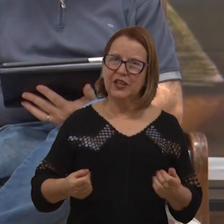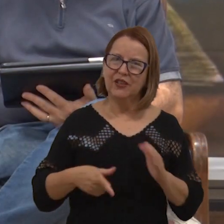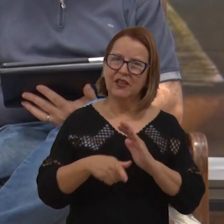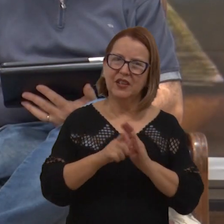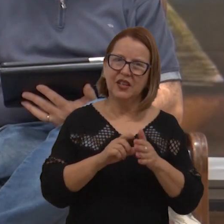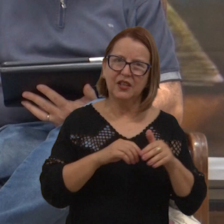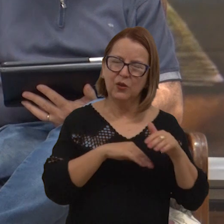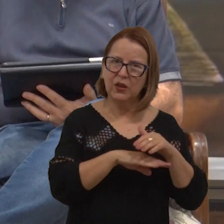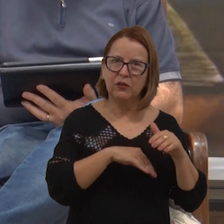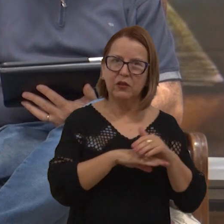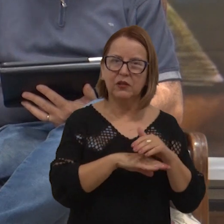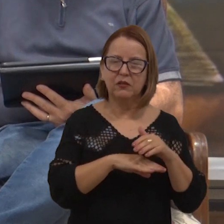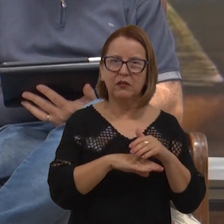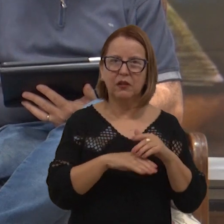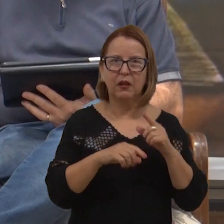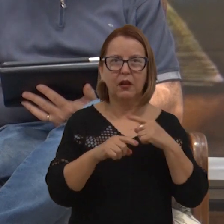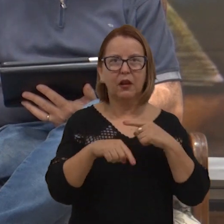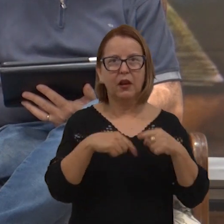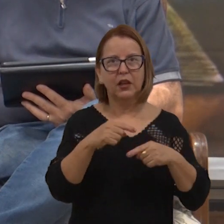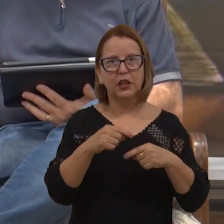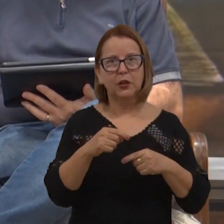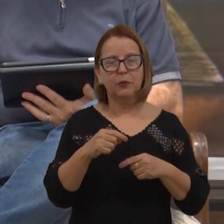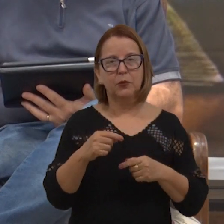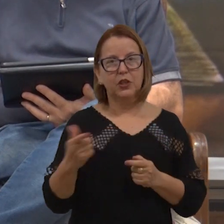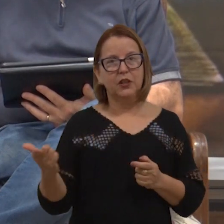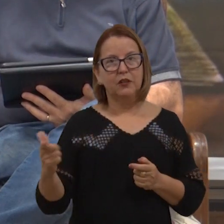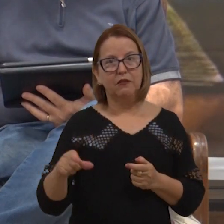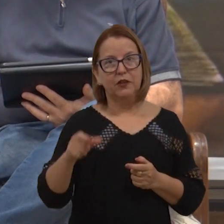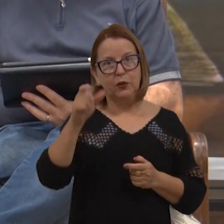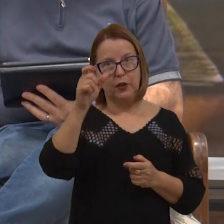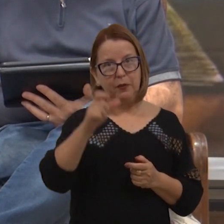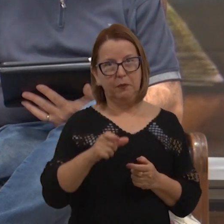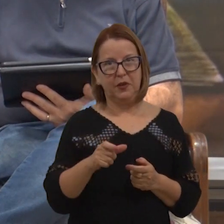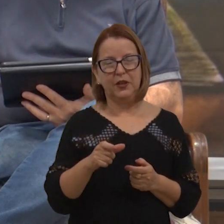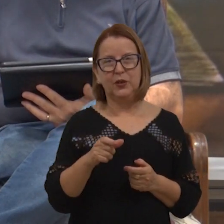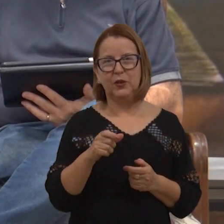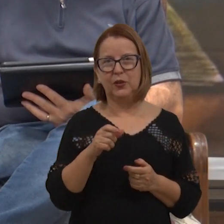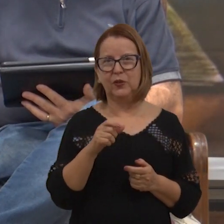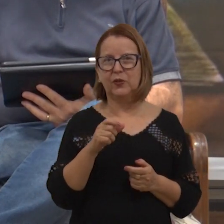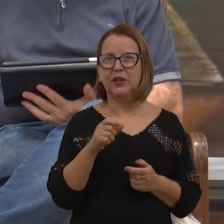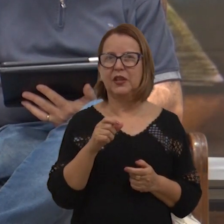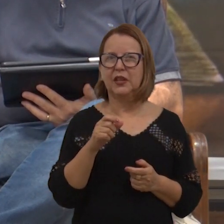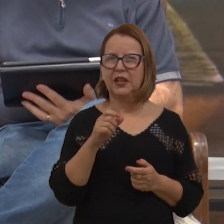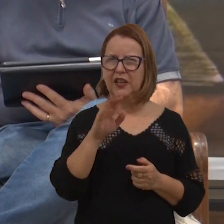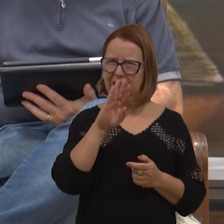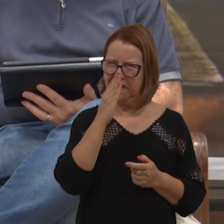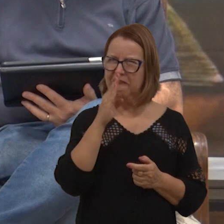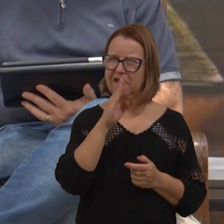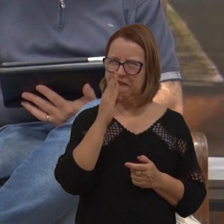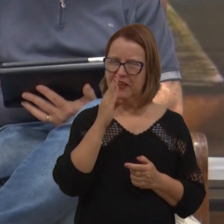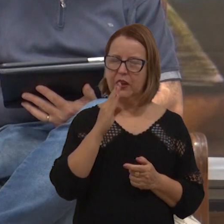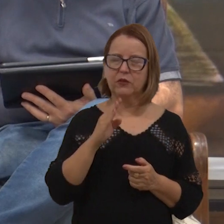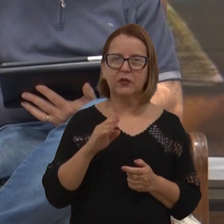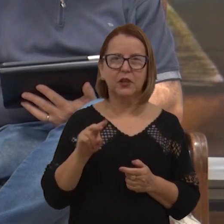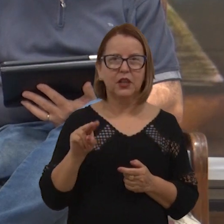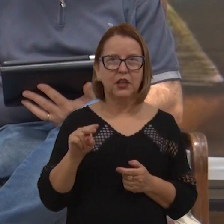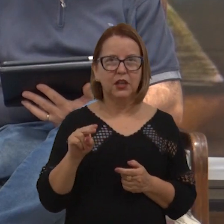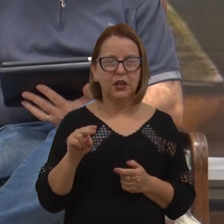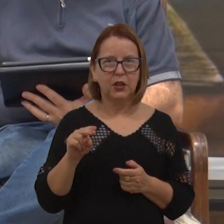aquele dinheiro e de repente ela cai num conto, ela cai como o nosso irmão Marquinhos